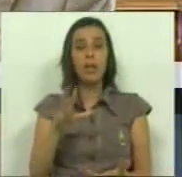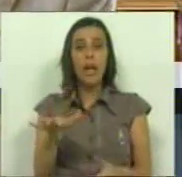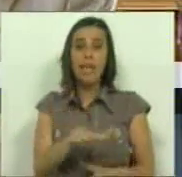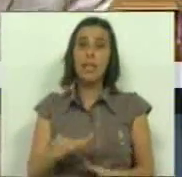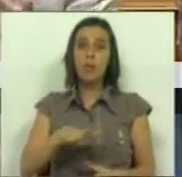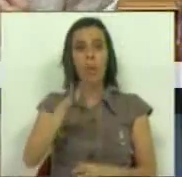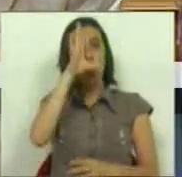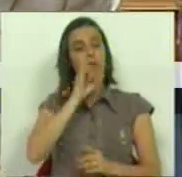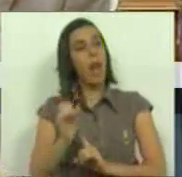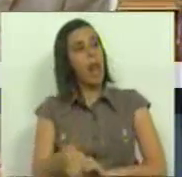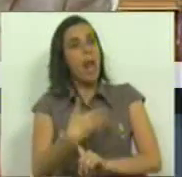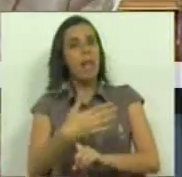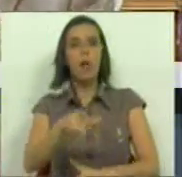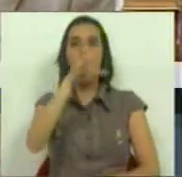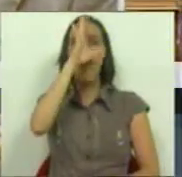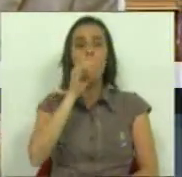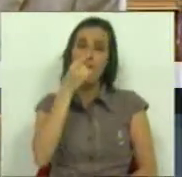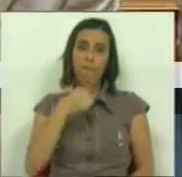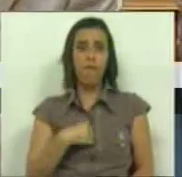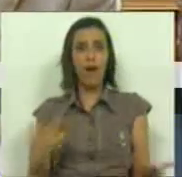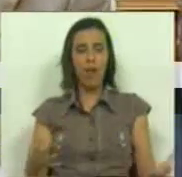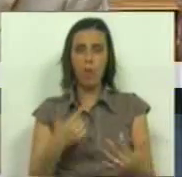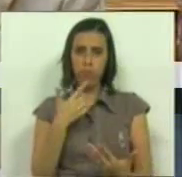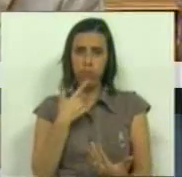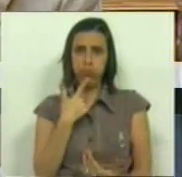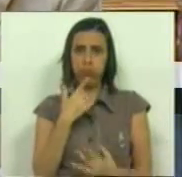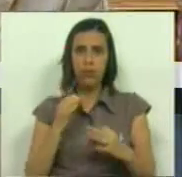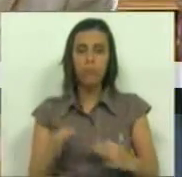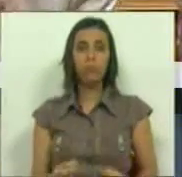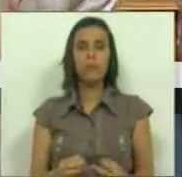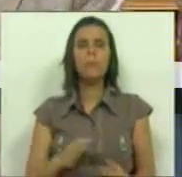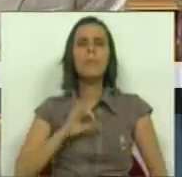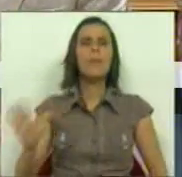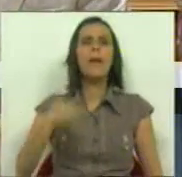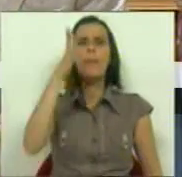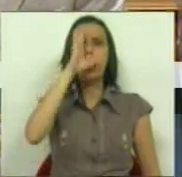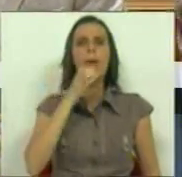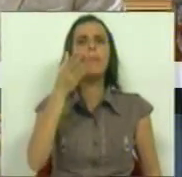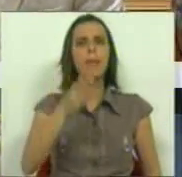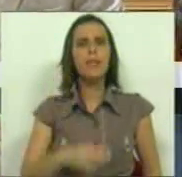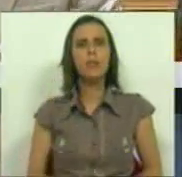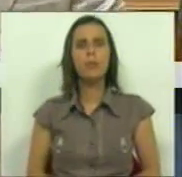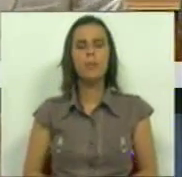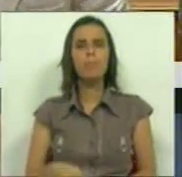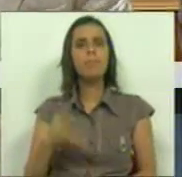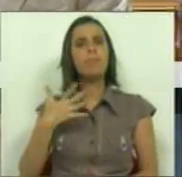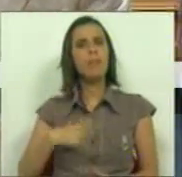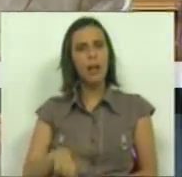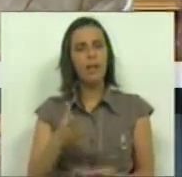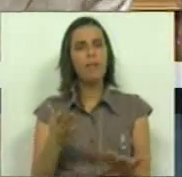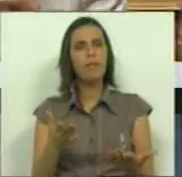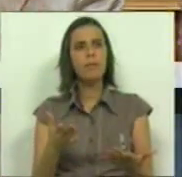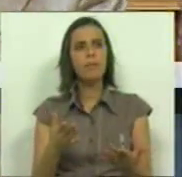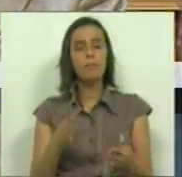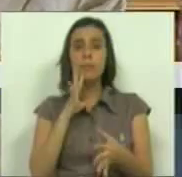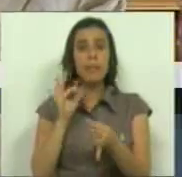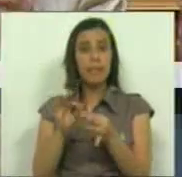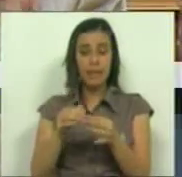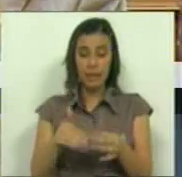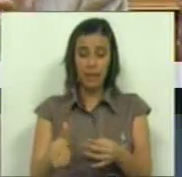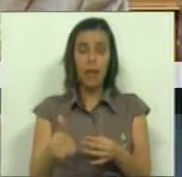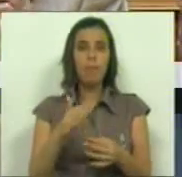da Nação é de um Governo que falhou estrondosamente. O Sr. Primeiro-Ministro quer fazer em